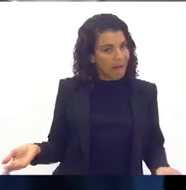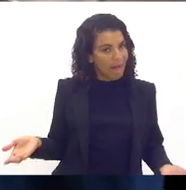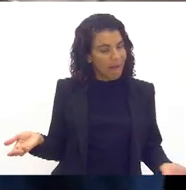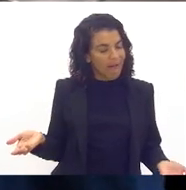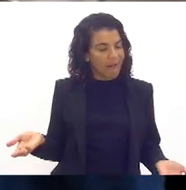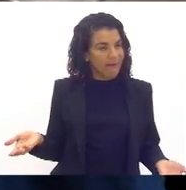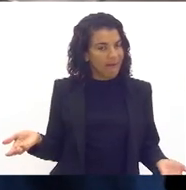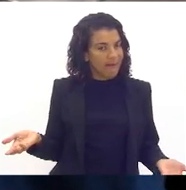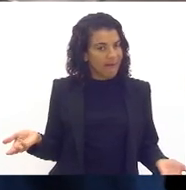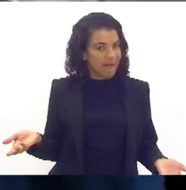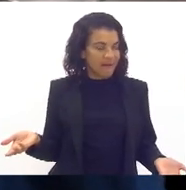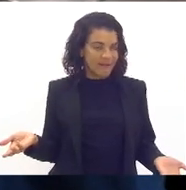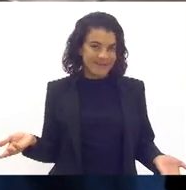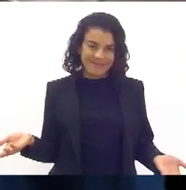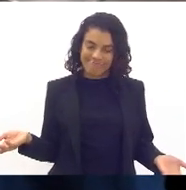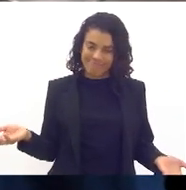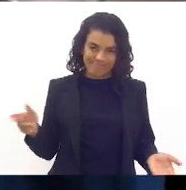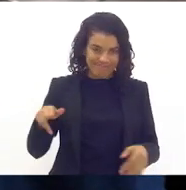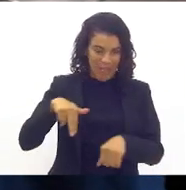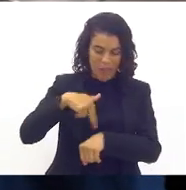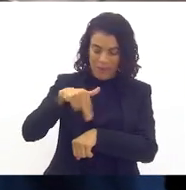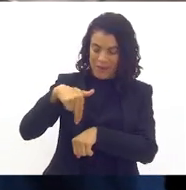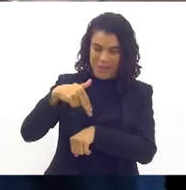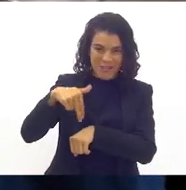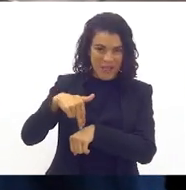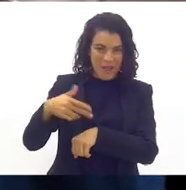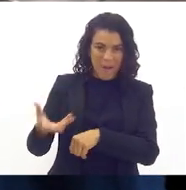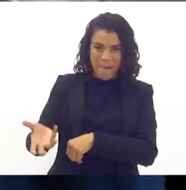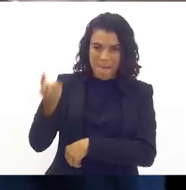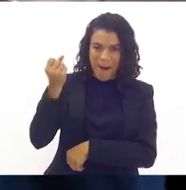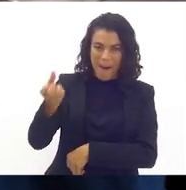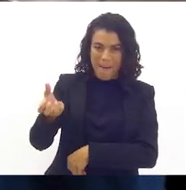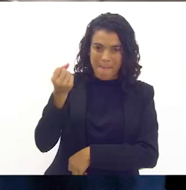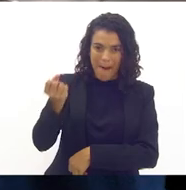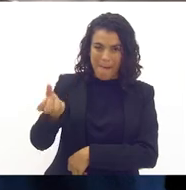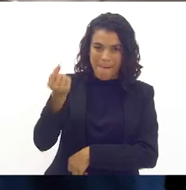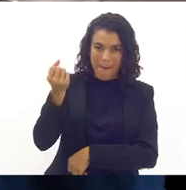Na balança de pagamento é da União, pô. Não,